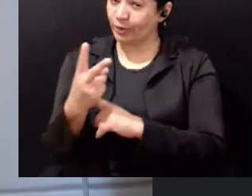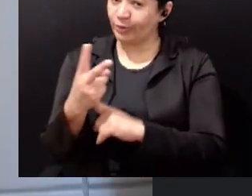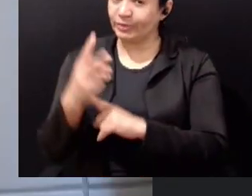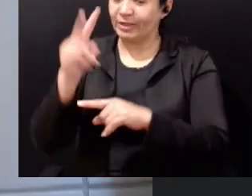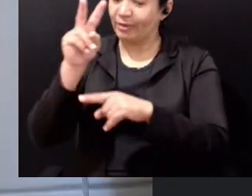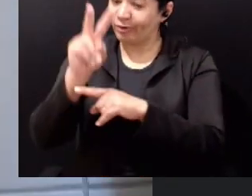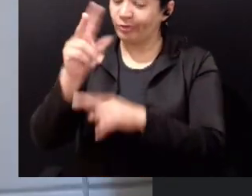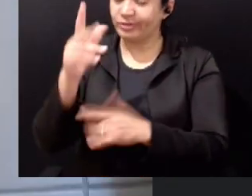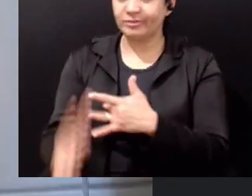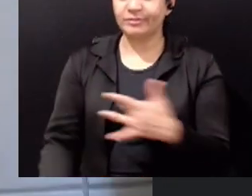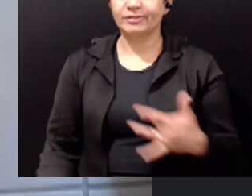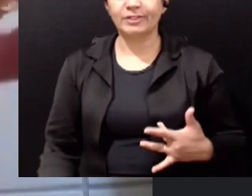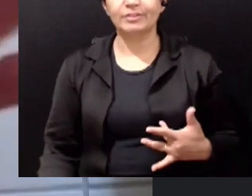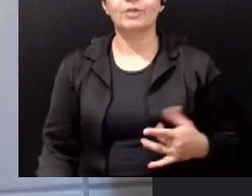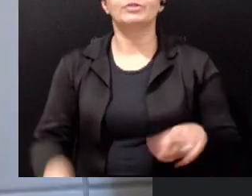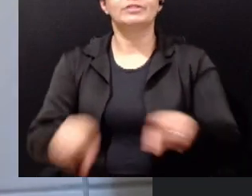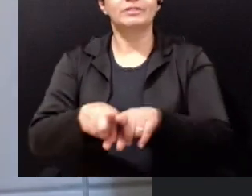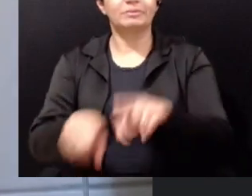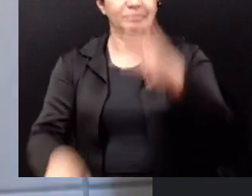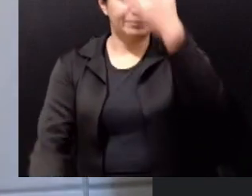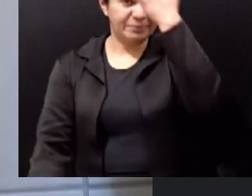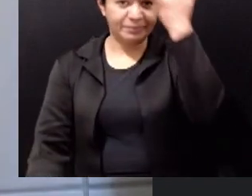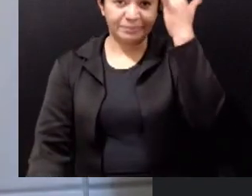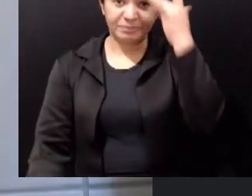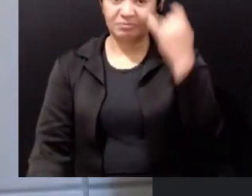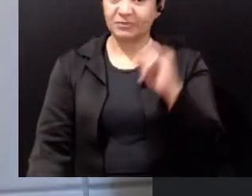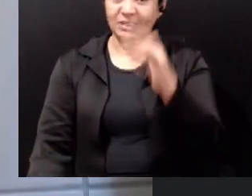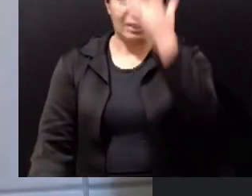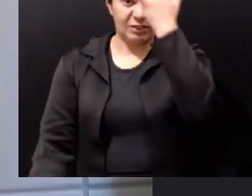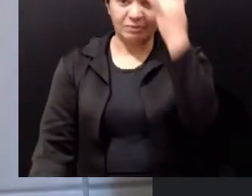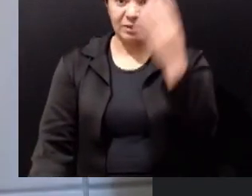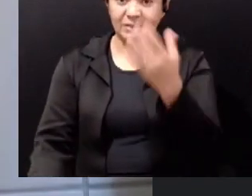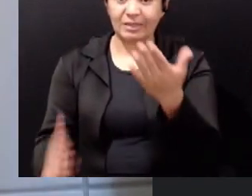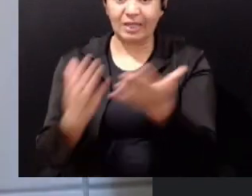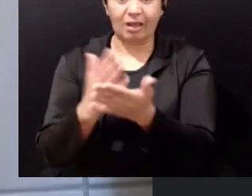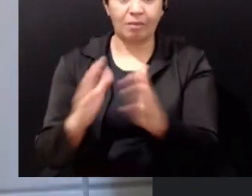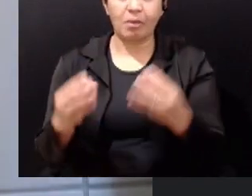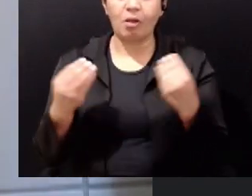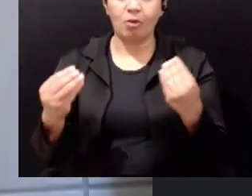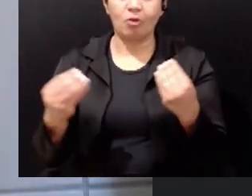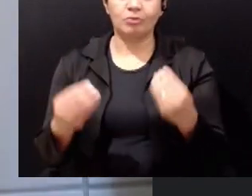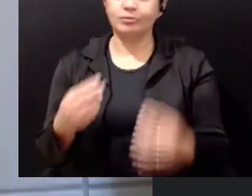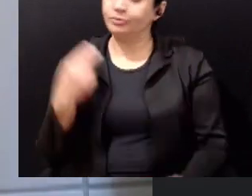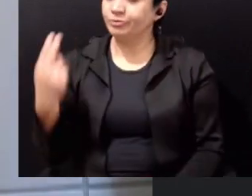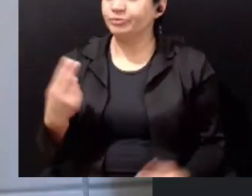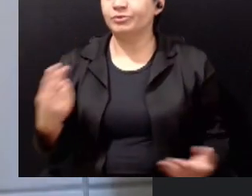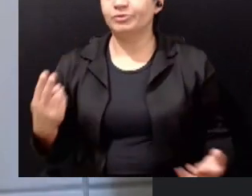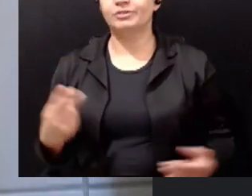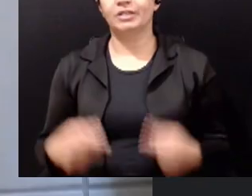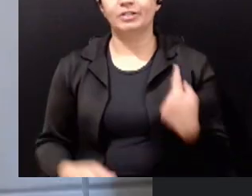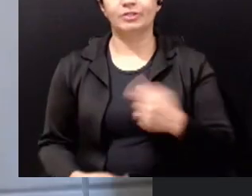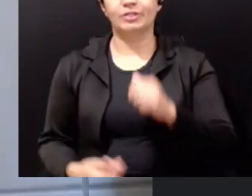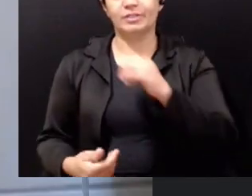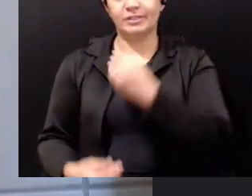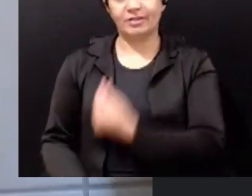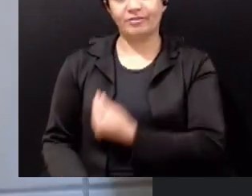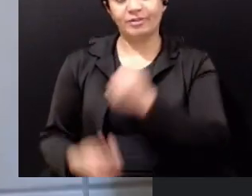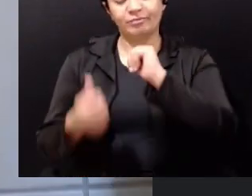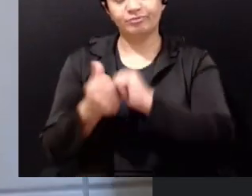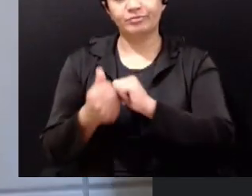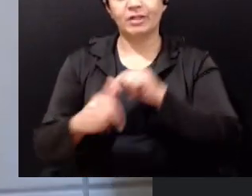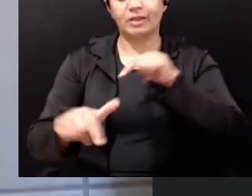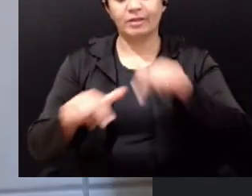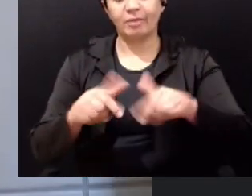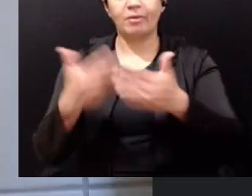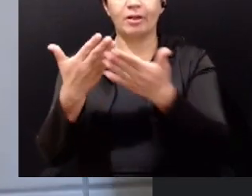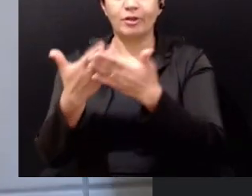né, sem saúde mental a gente não tem nada, assim, eu sempre falo isso, assim, né, para a gente ter uma boa qualidade de vida, para trabalhar, estudar, fazer as